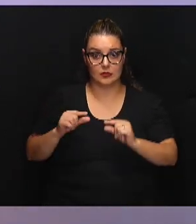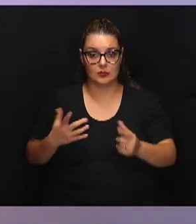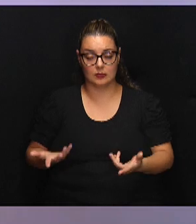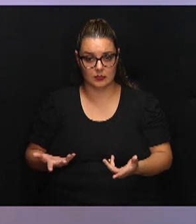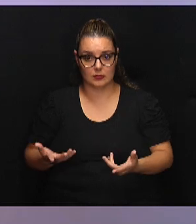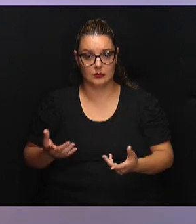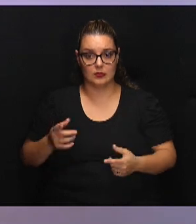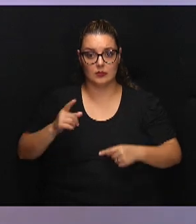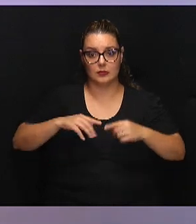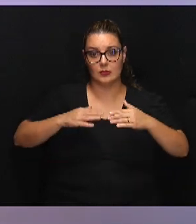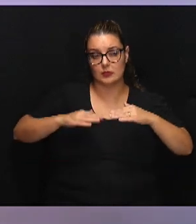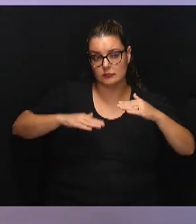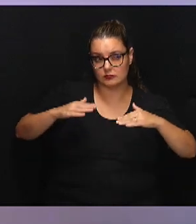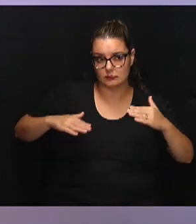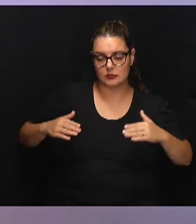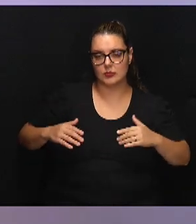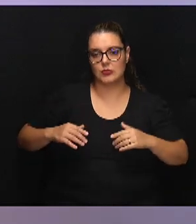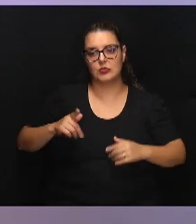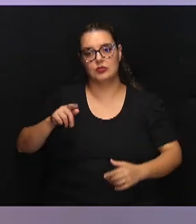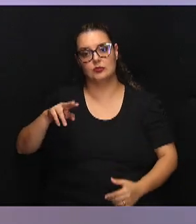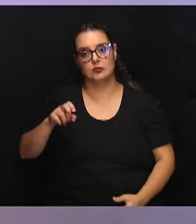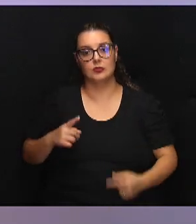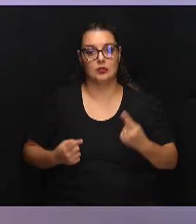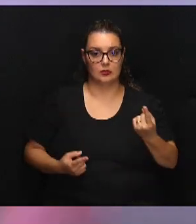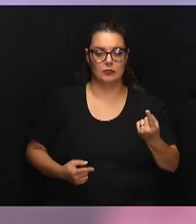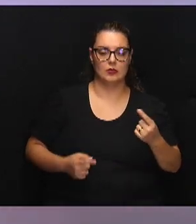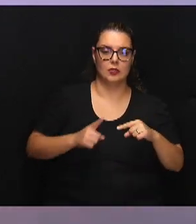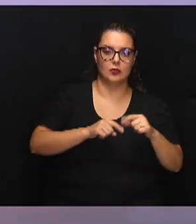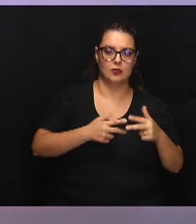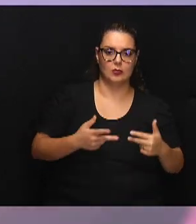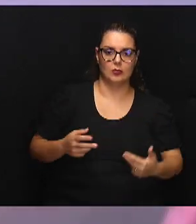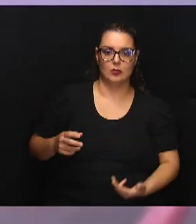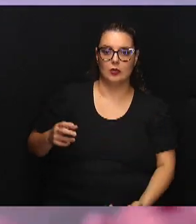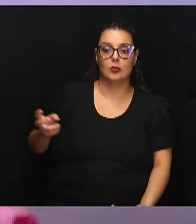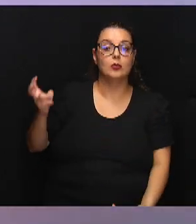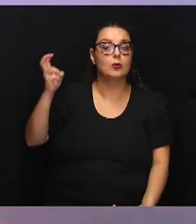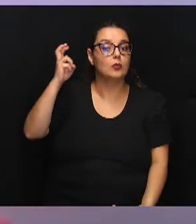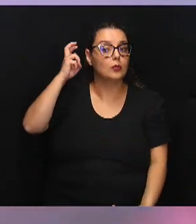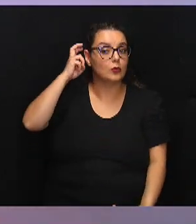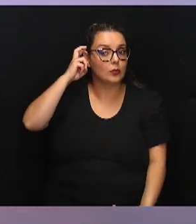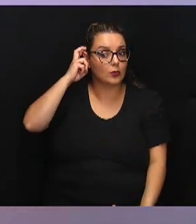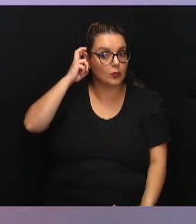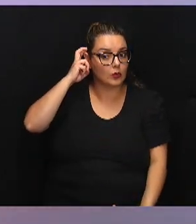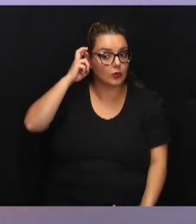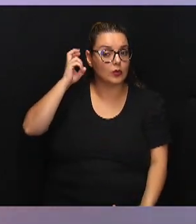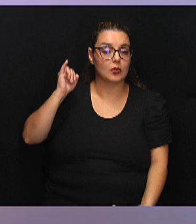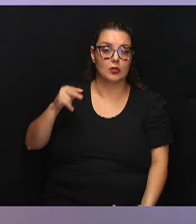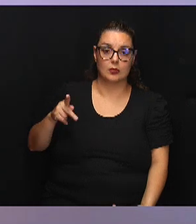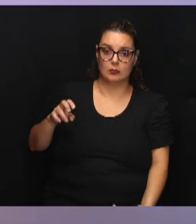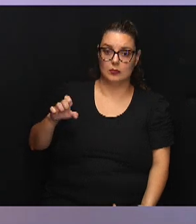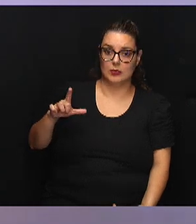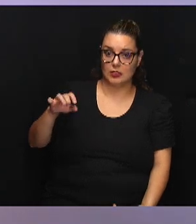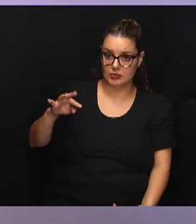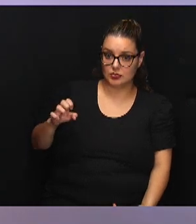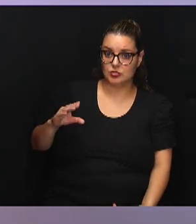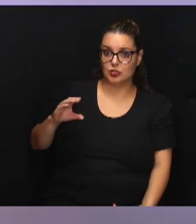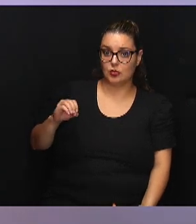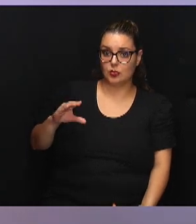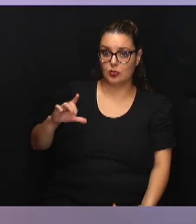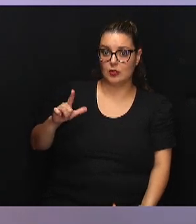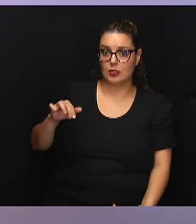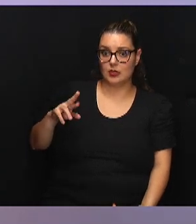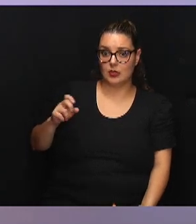do grau da perda de audição, é um aparelho. O implante coclear, ele é diferente do aparelho auditivo, porque o